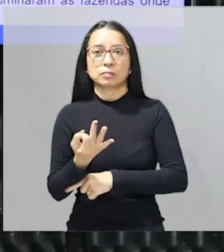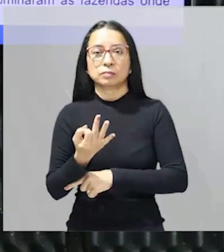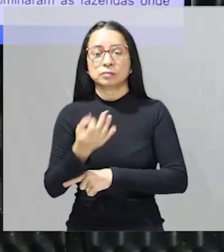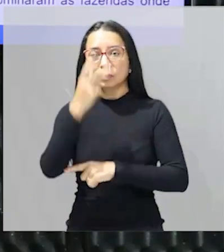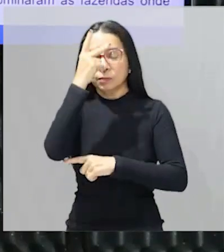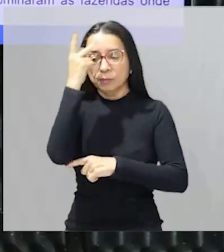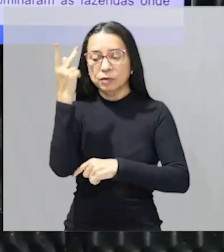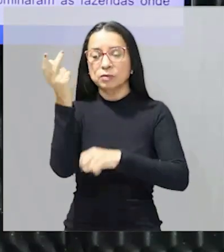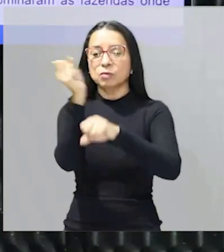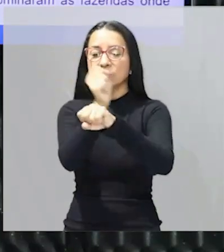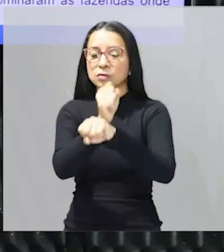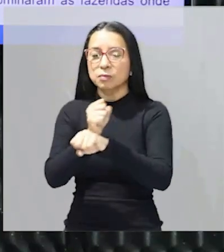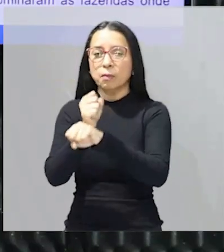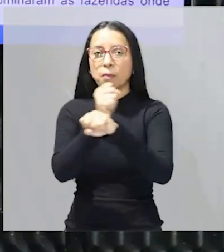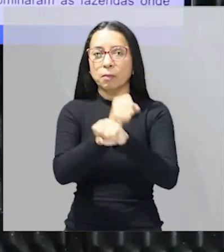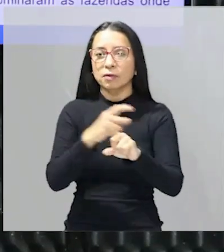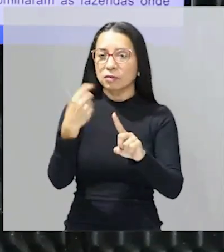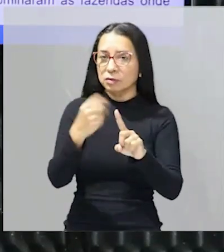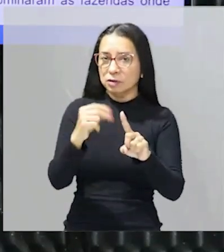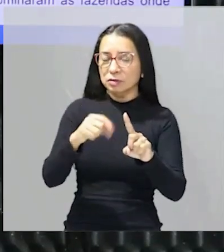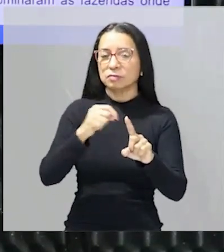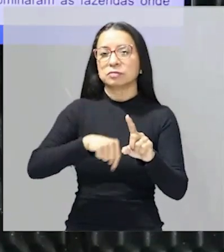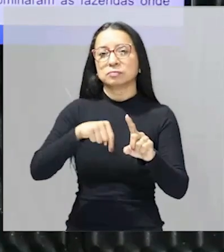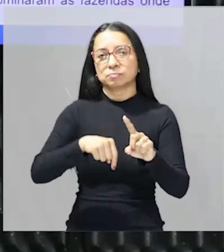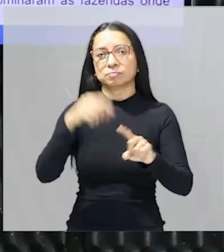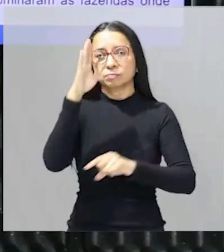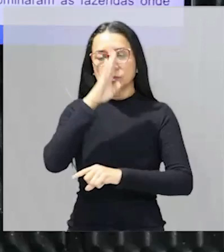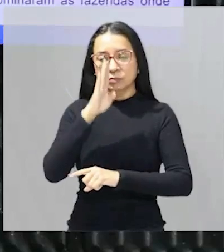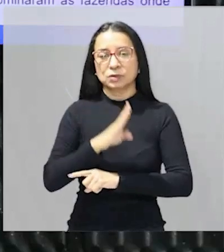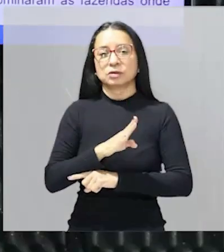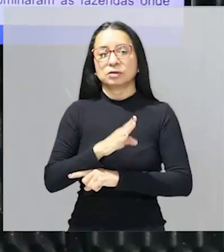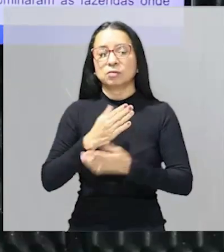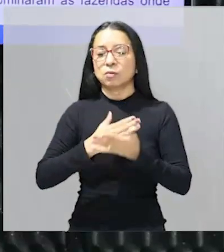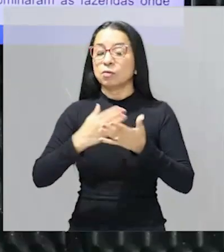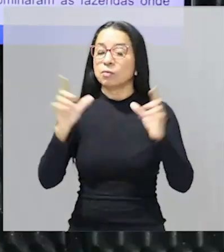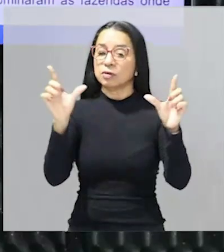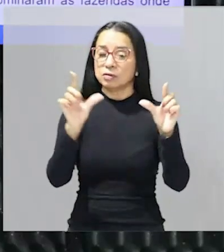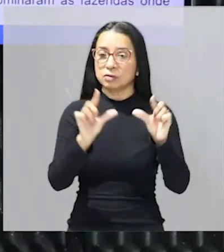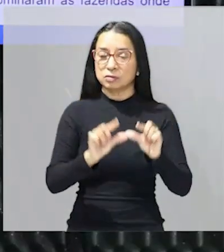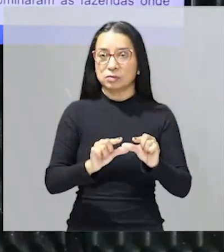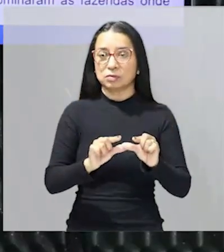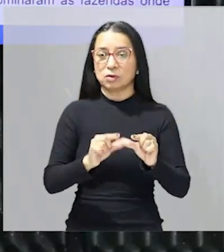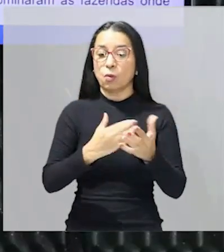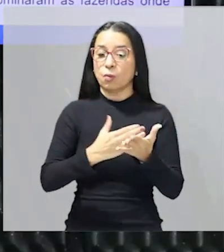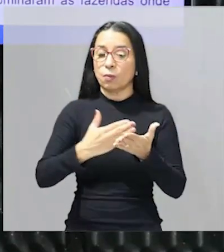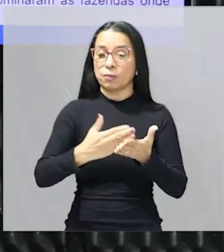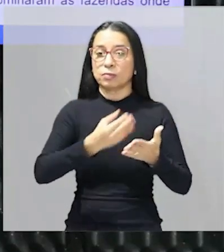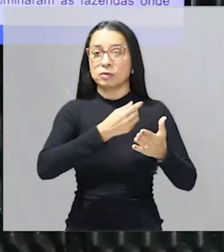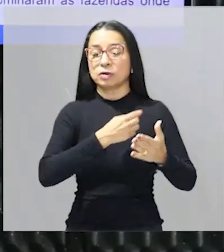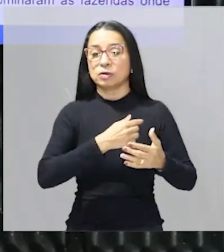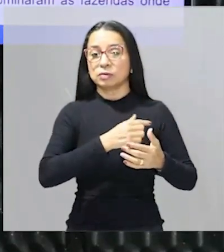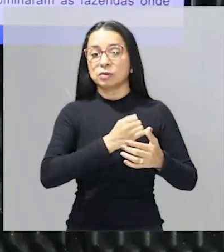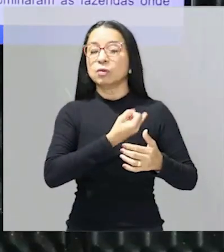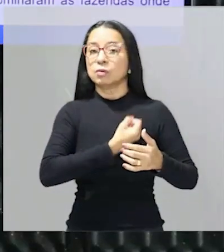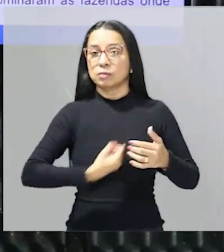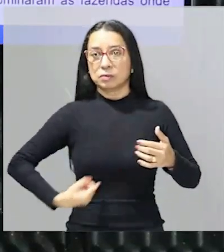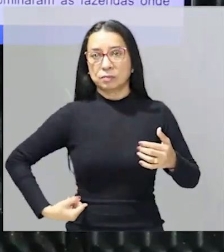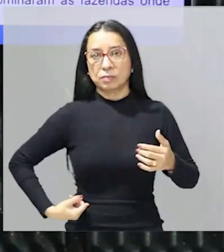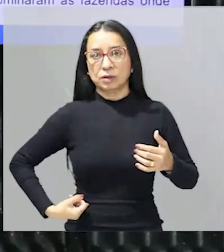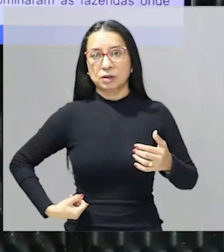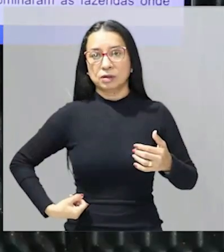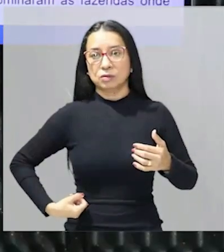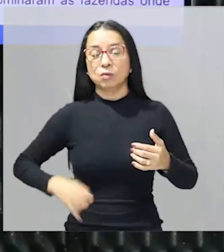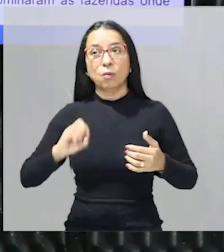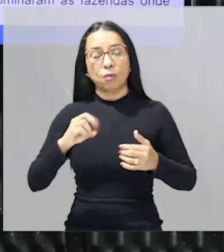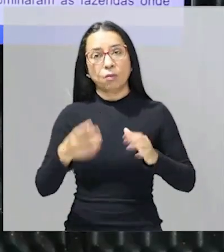escravos no Brasil, que vai começar a diminuir a partir do Império, a partir das leis abolicionistas, como,